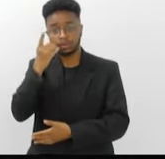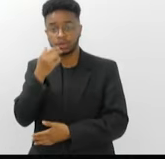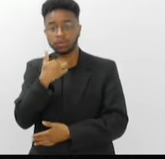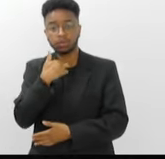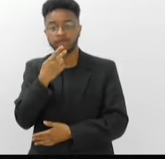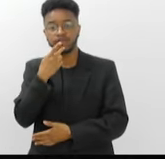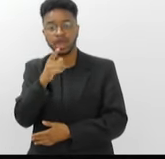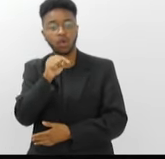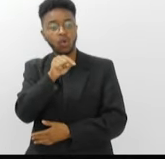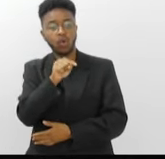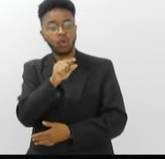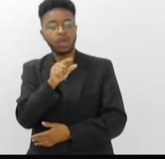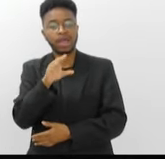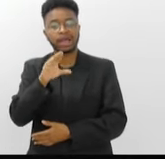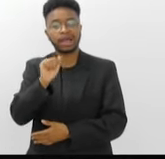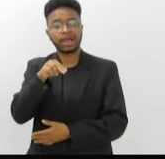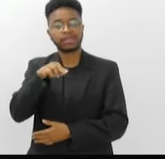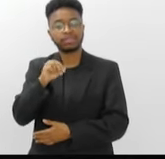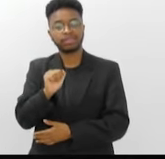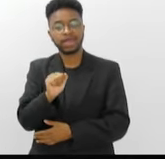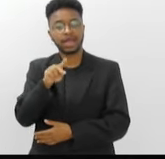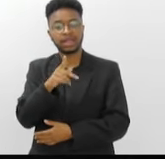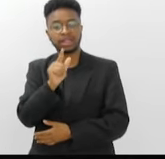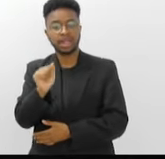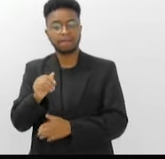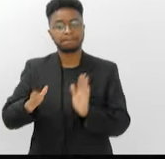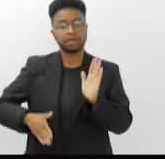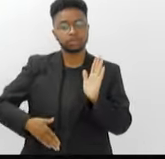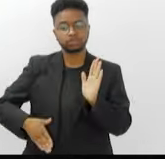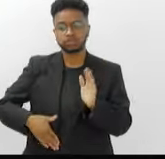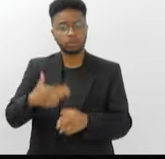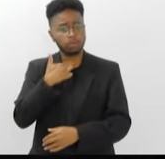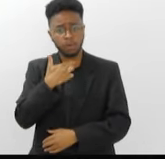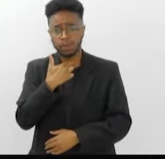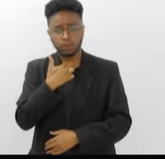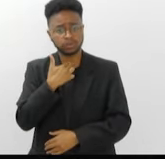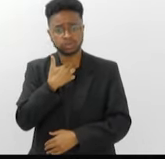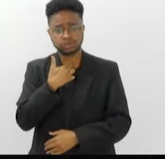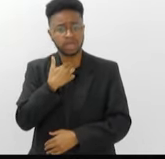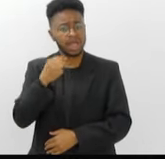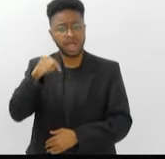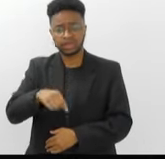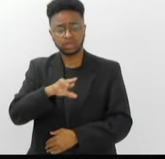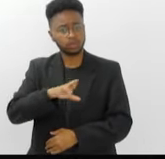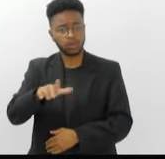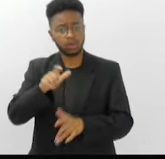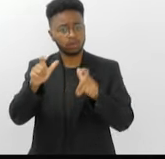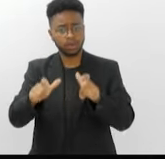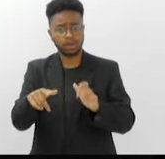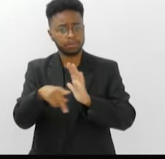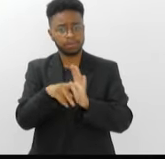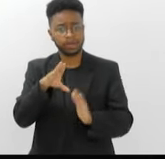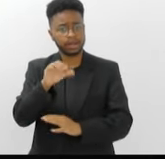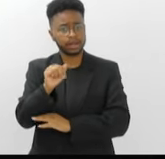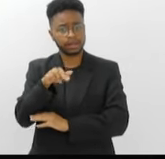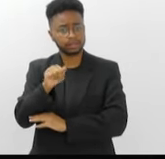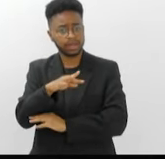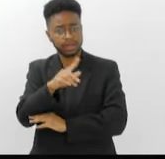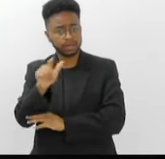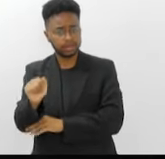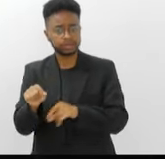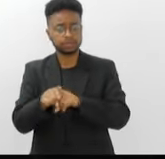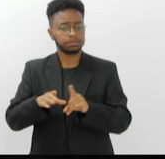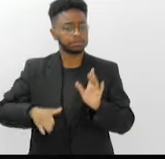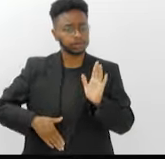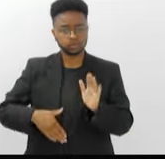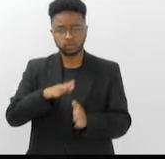de canalha, de bandido. Isso aqui não é uma casa de canalhas e bandidos. E